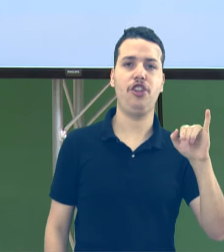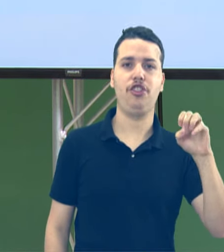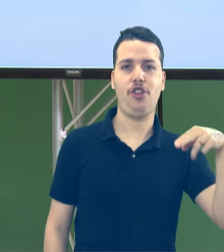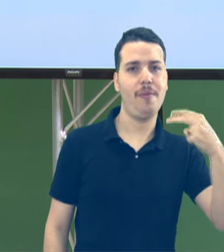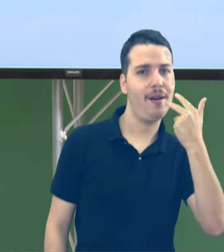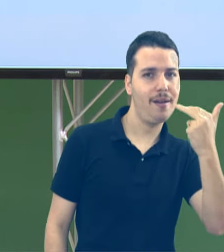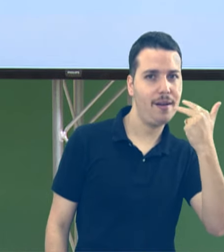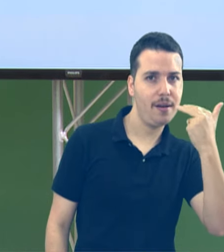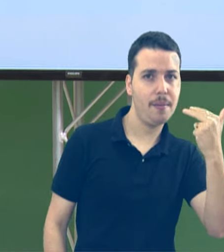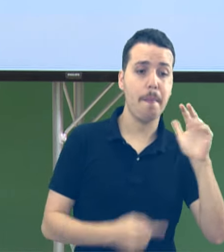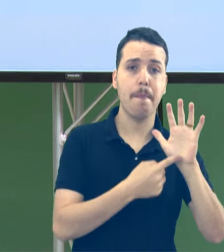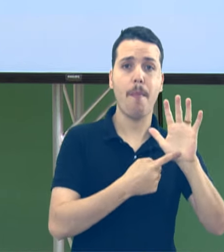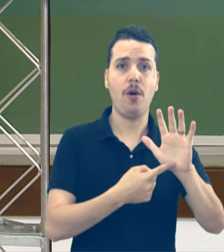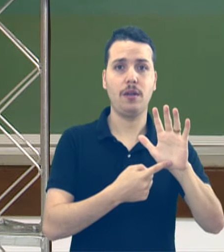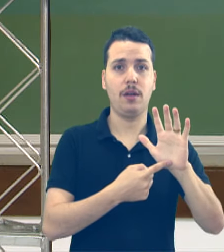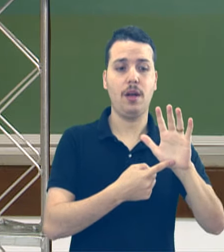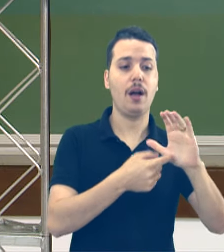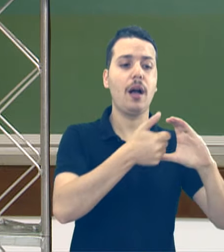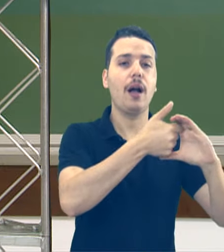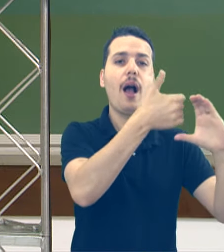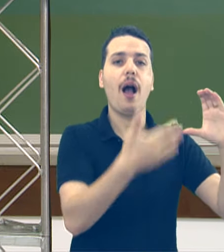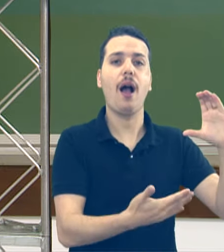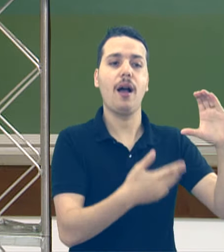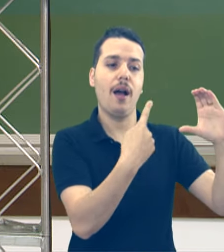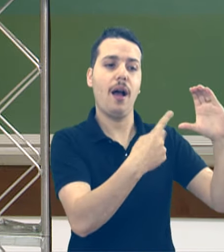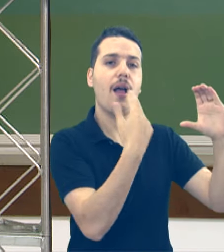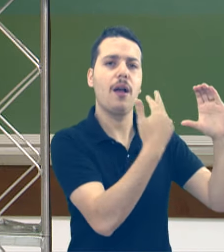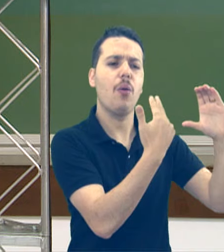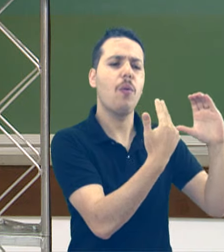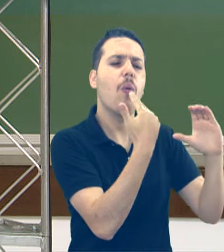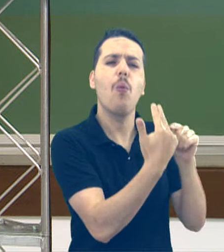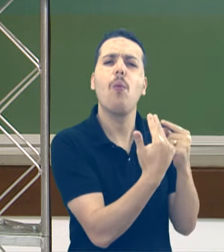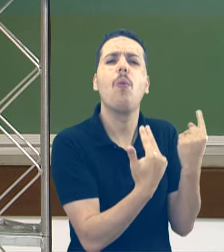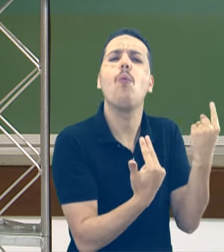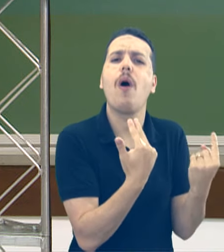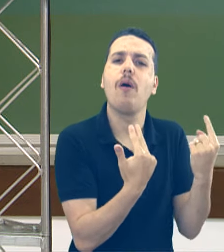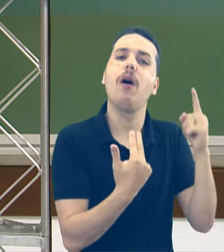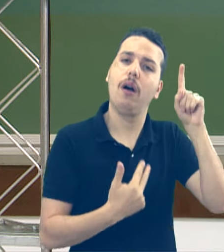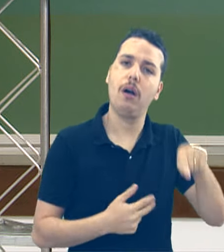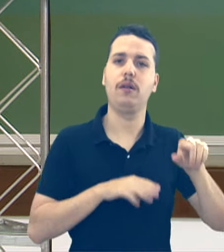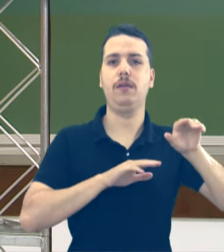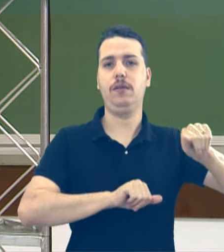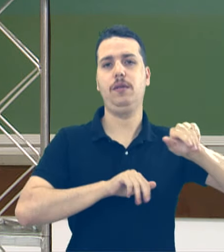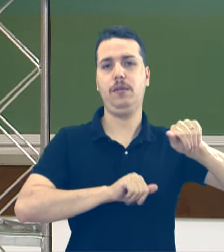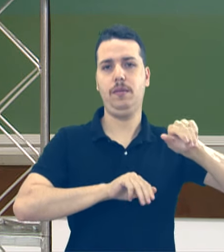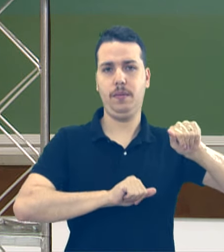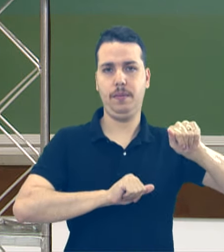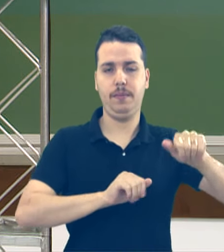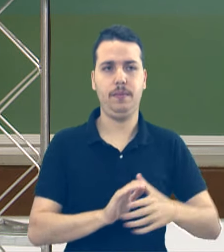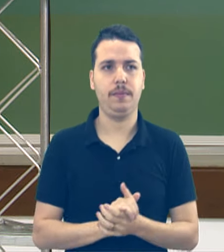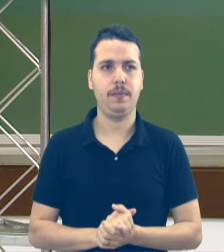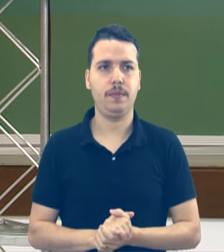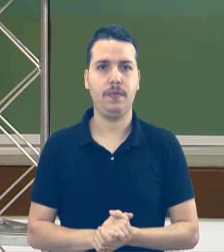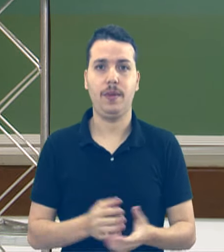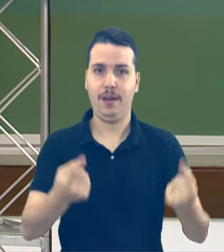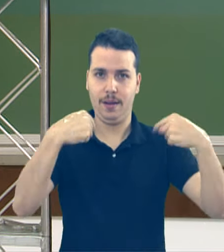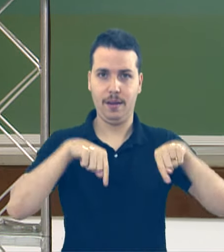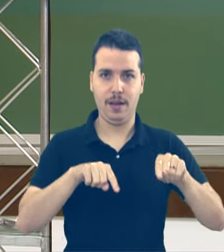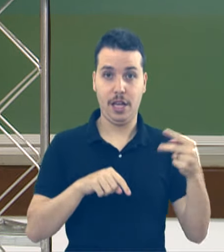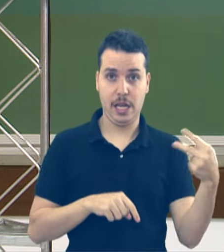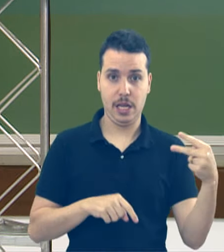uma caracterização ao idioma. Qual idioma? O idioma espanhol. E já